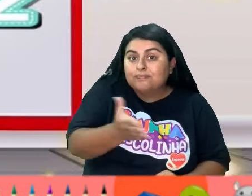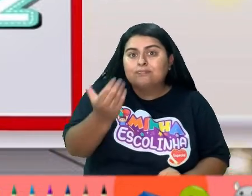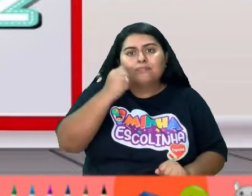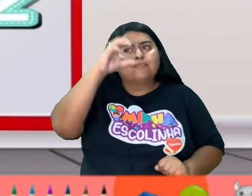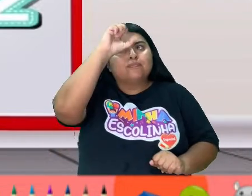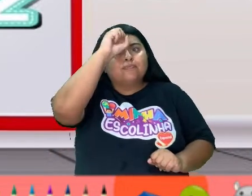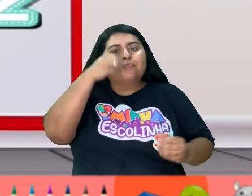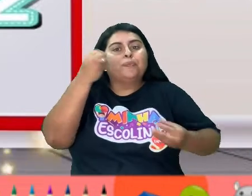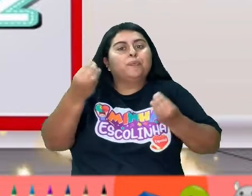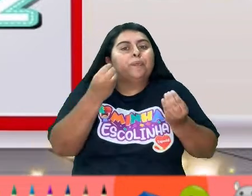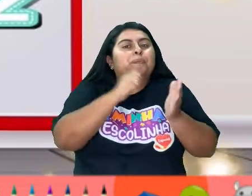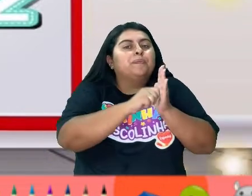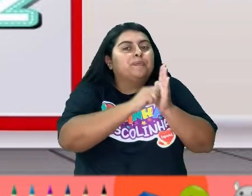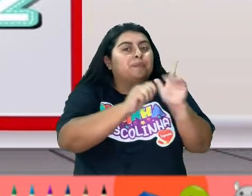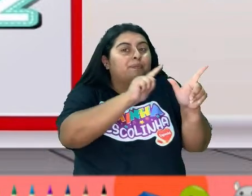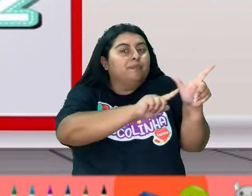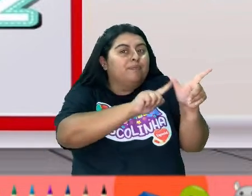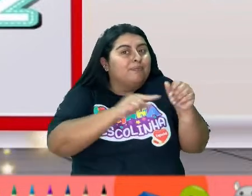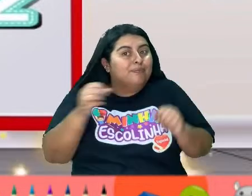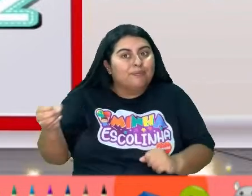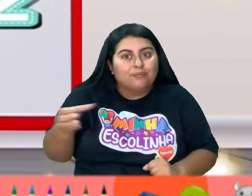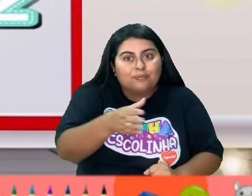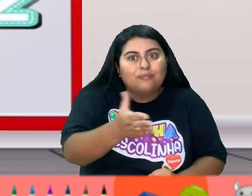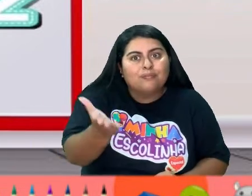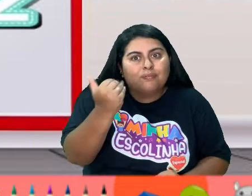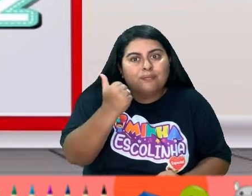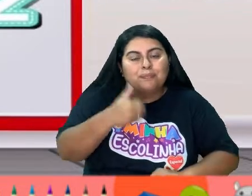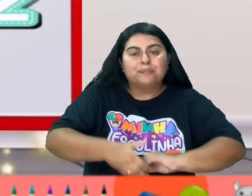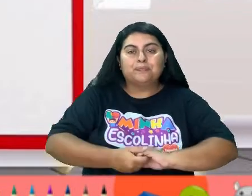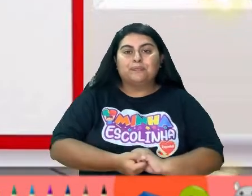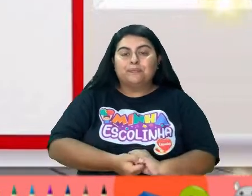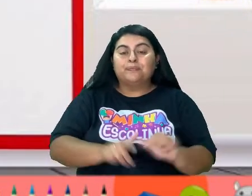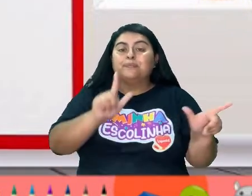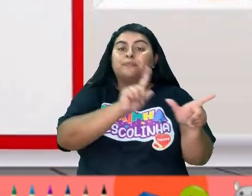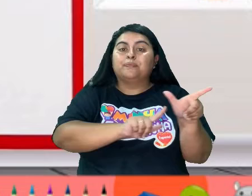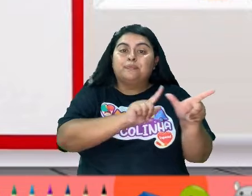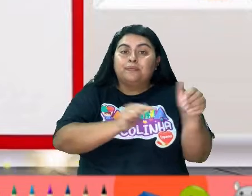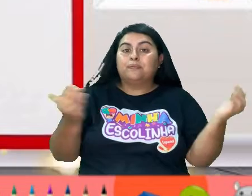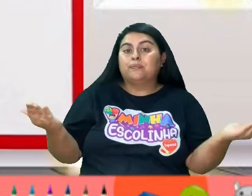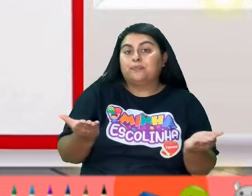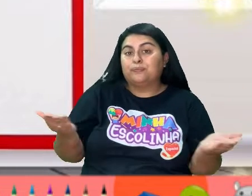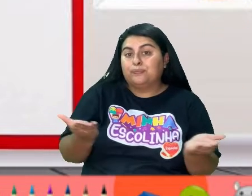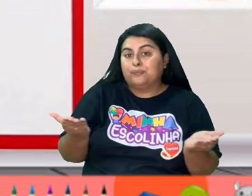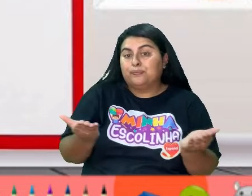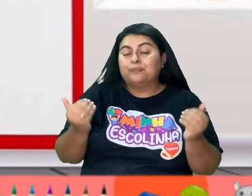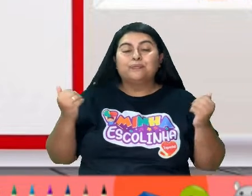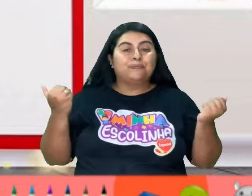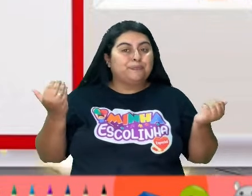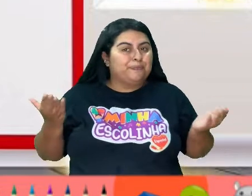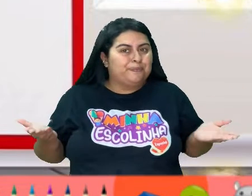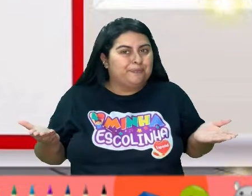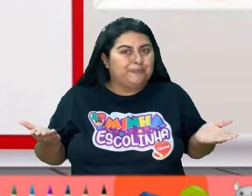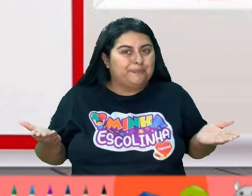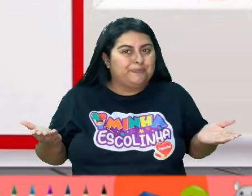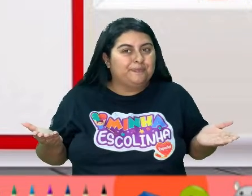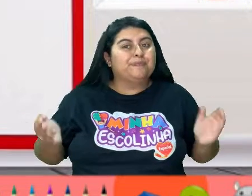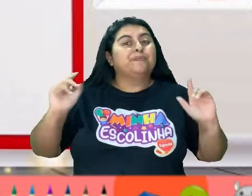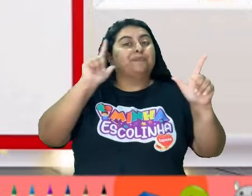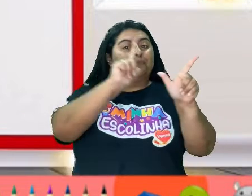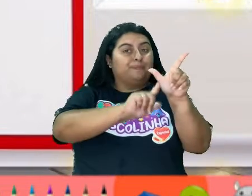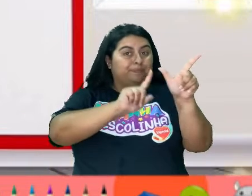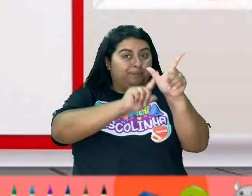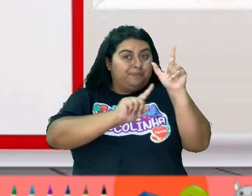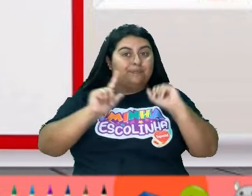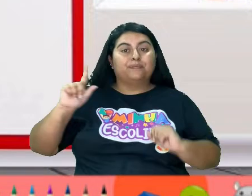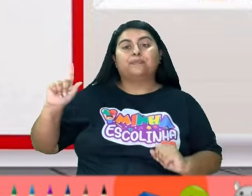Vamos aprender como é se escreve essa letra? Vamos lá? Vem com a Pro! E a letra de hoje é a letra G.